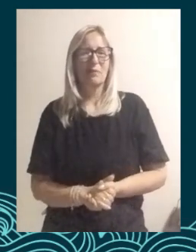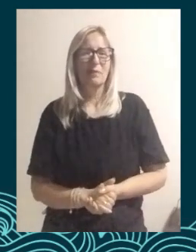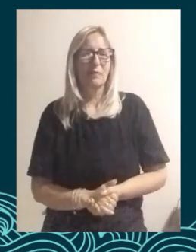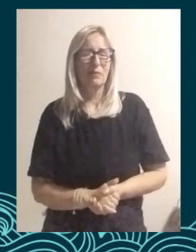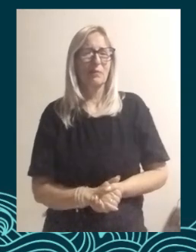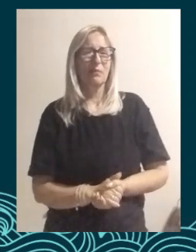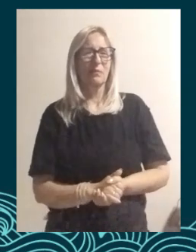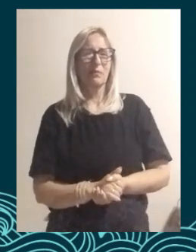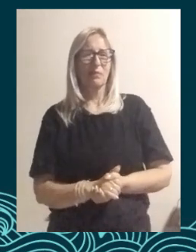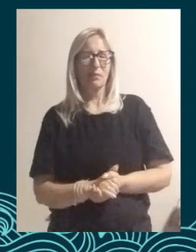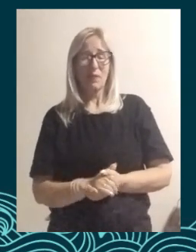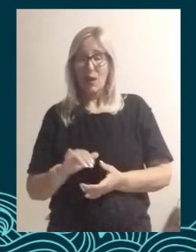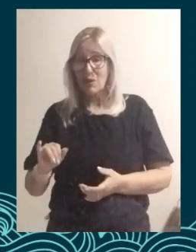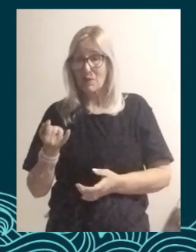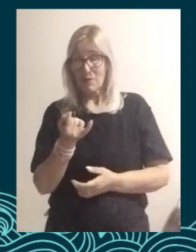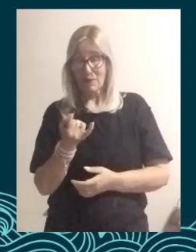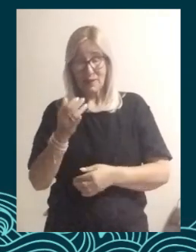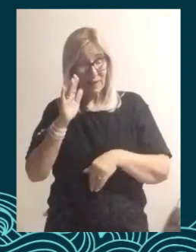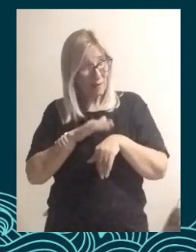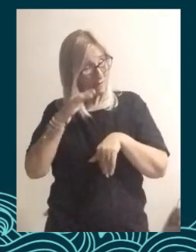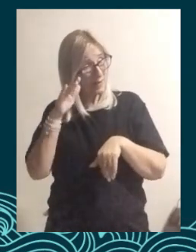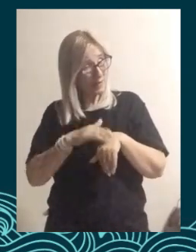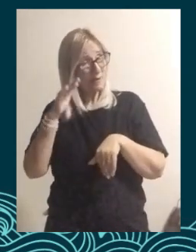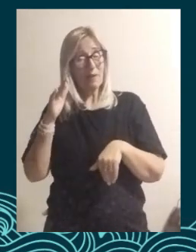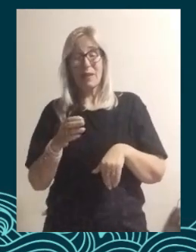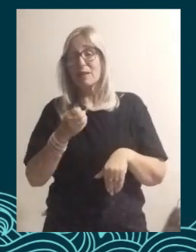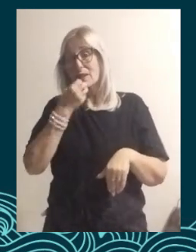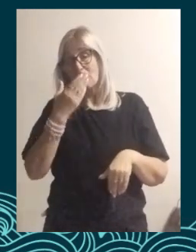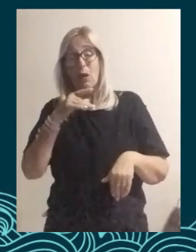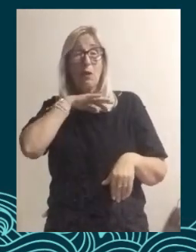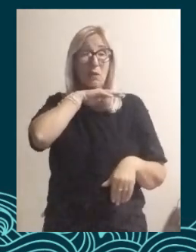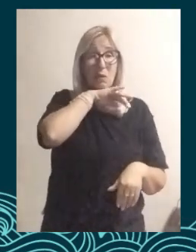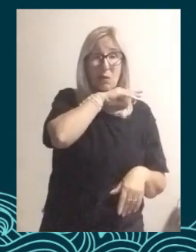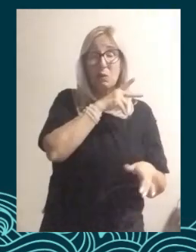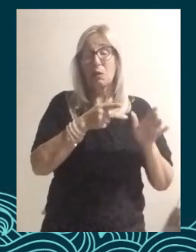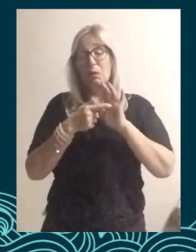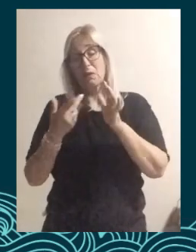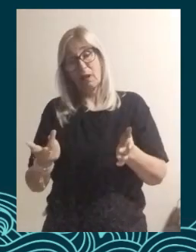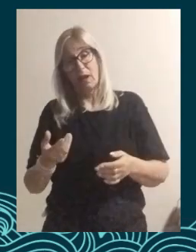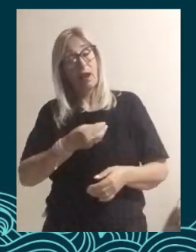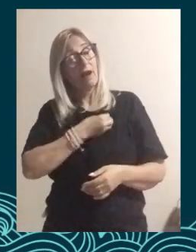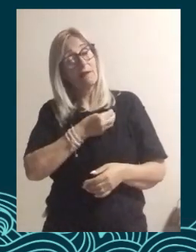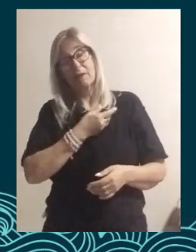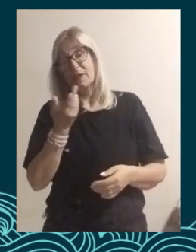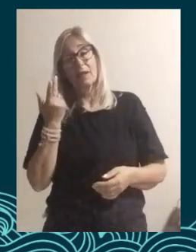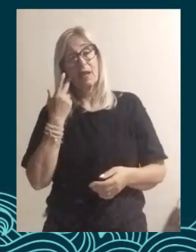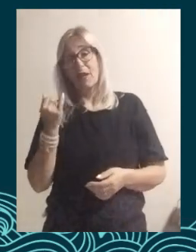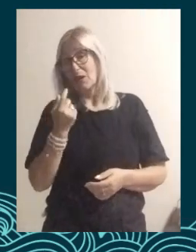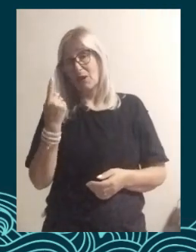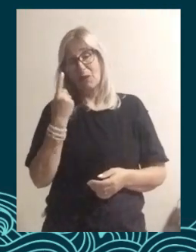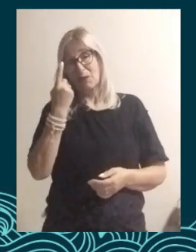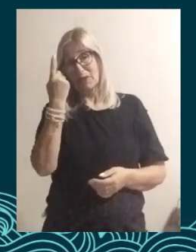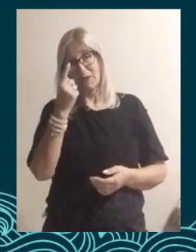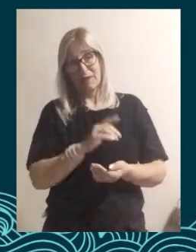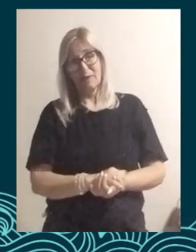mesma coisa. Então, a gente tem que aproveitar ao máximo, seja bom ou seja ruim, né? Tem que aproveitar, porque a